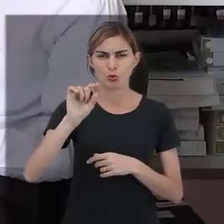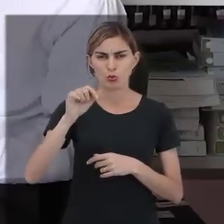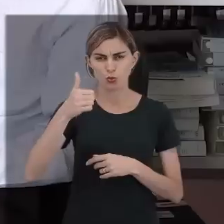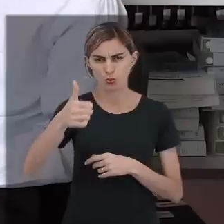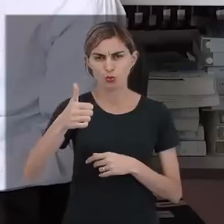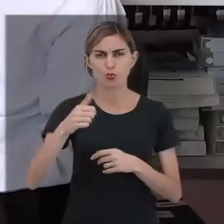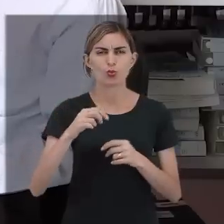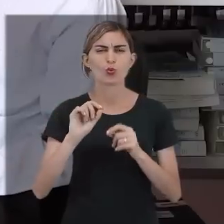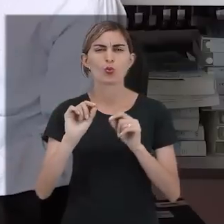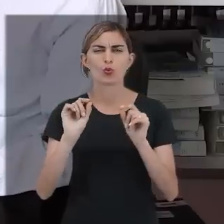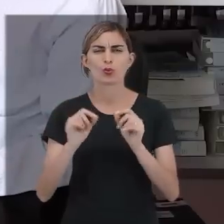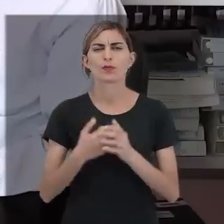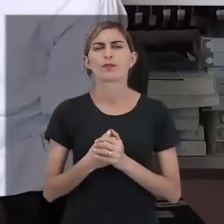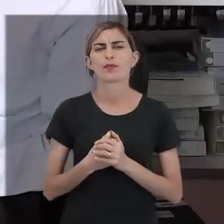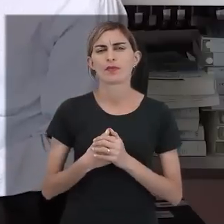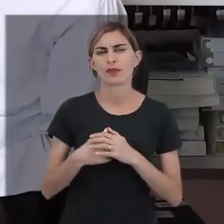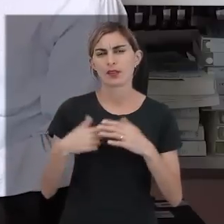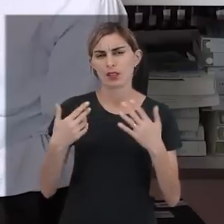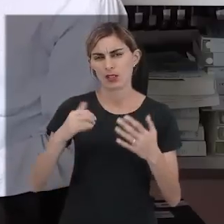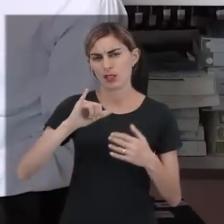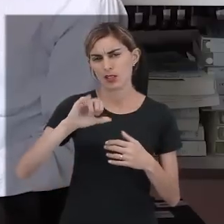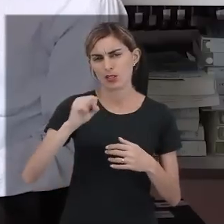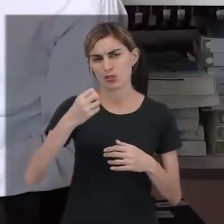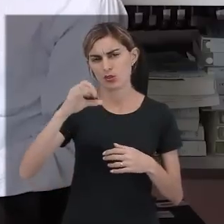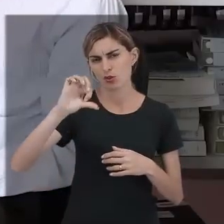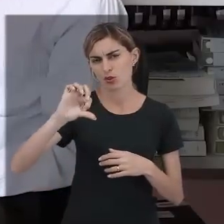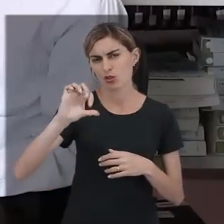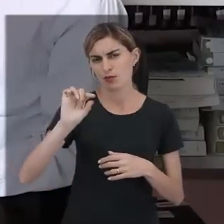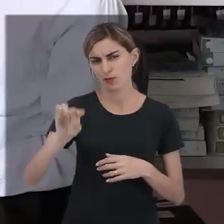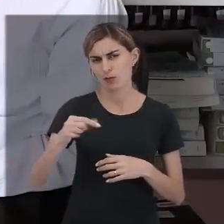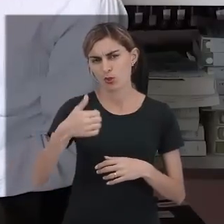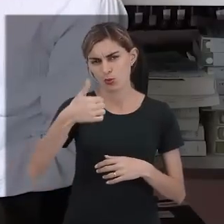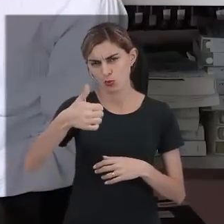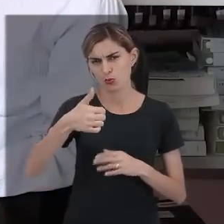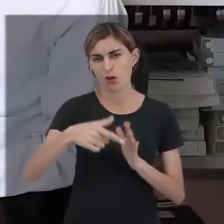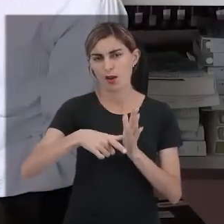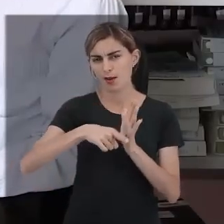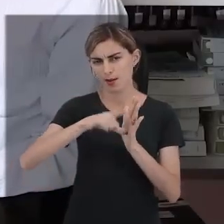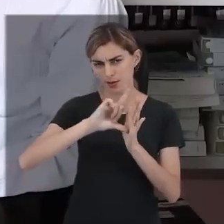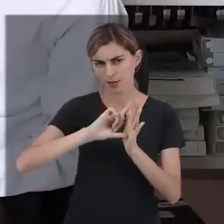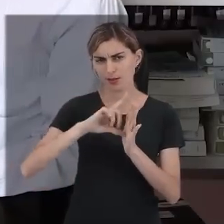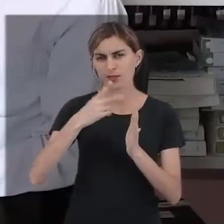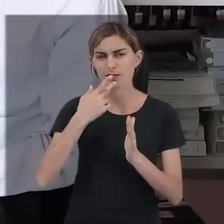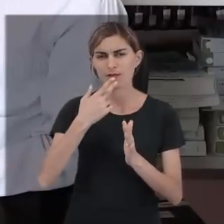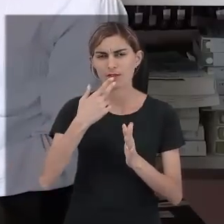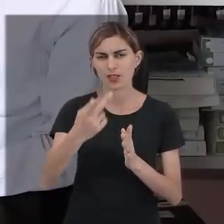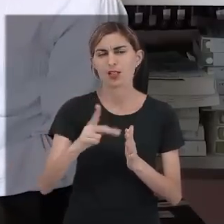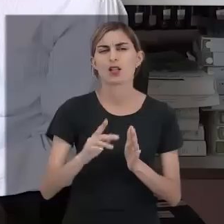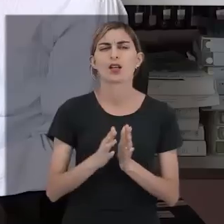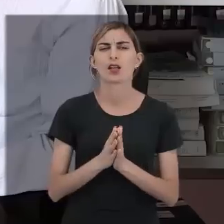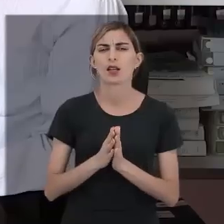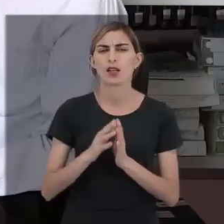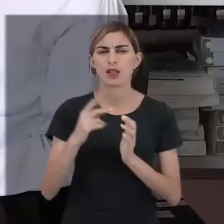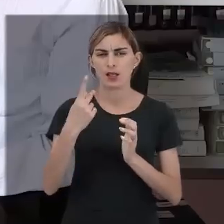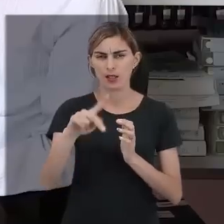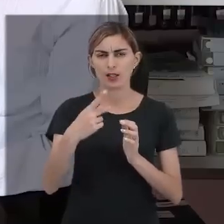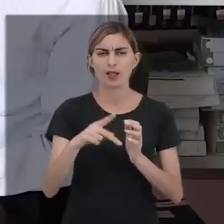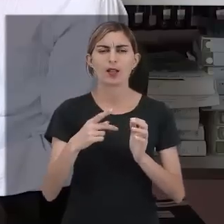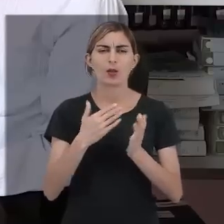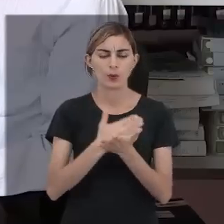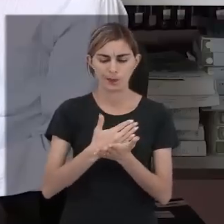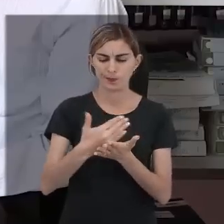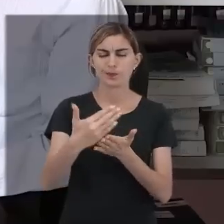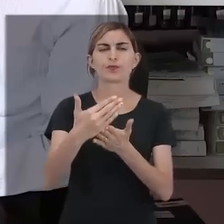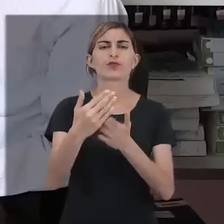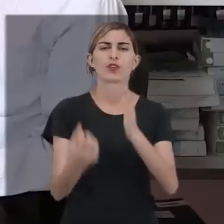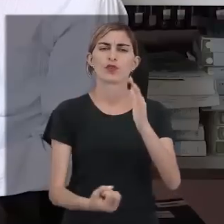esses requisitos? A ISO 9001, né, antes de a gente falar propriamente da ISO 9001, ela iniciou-se,